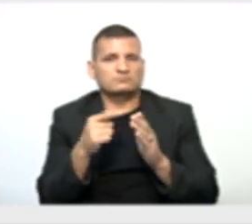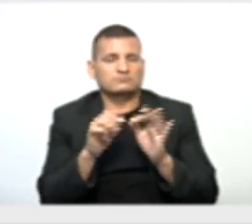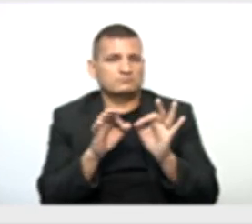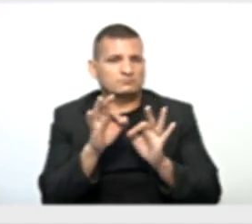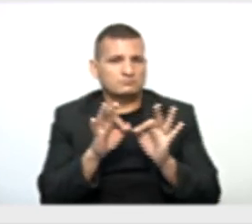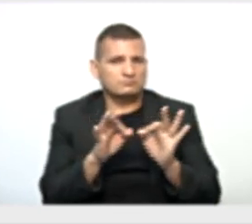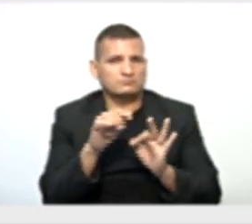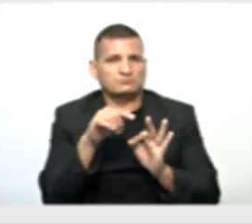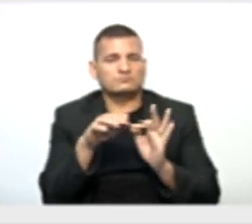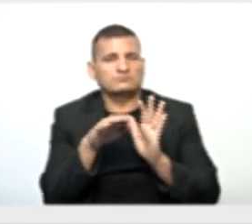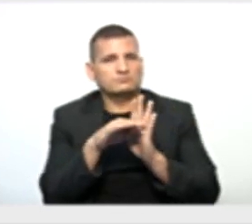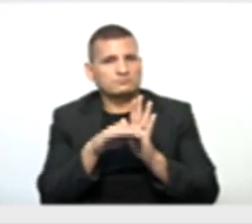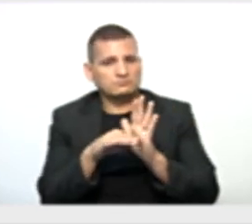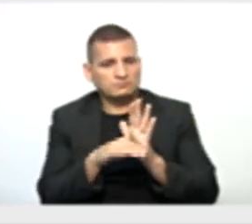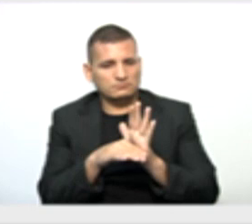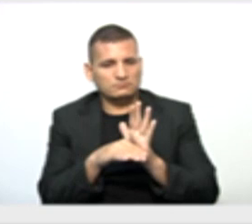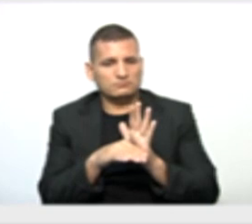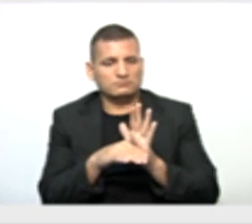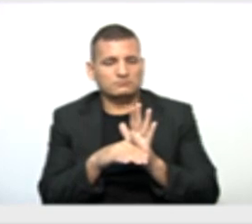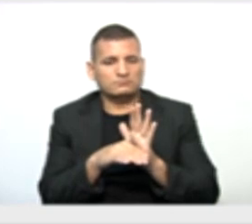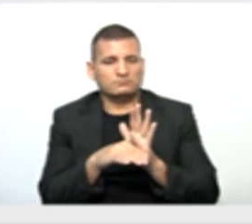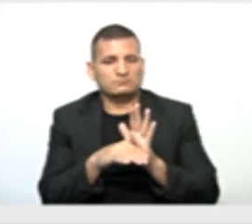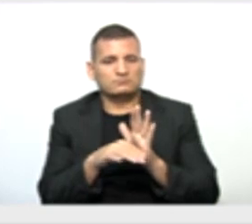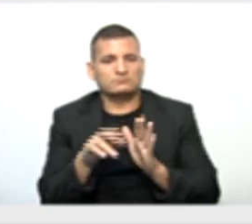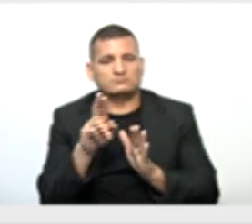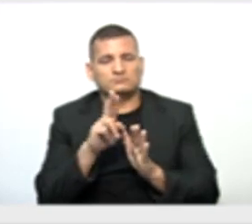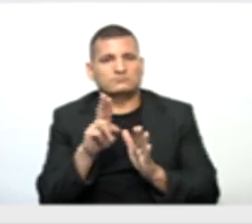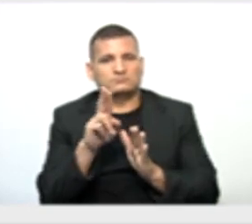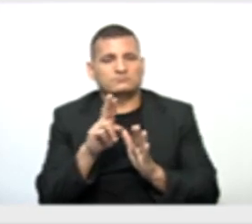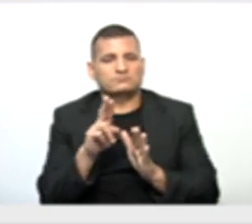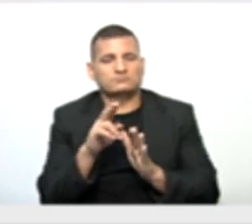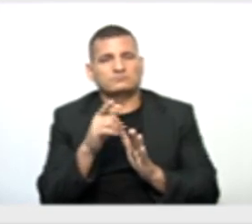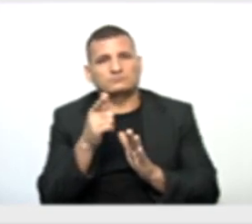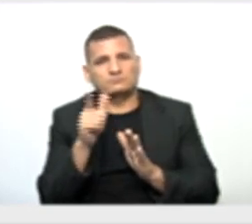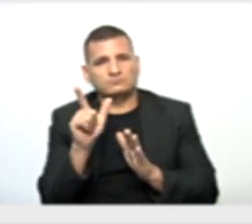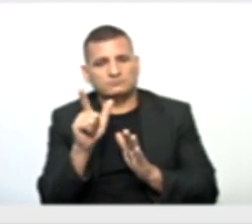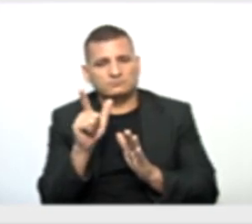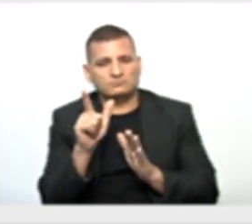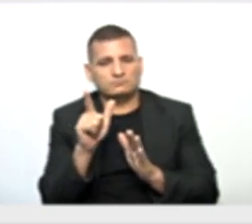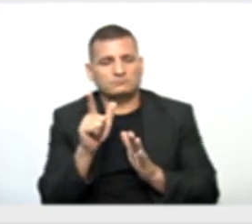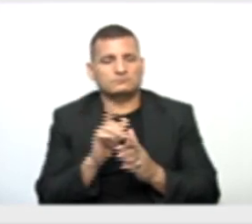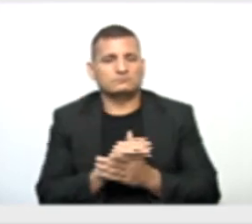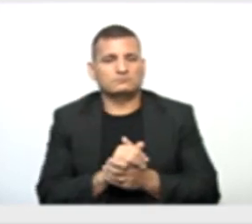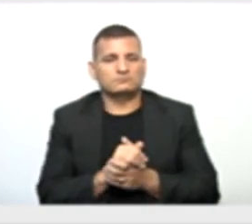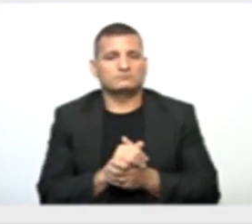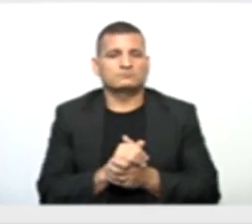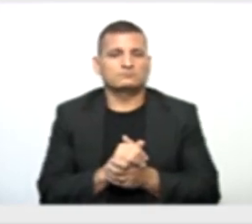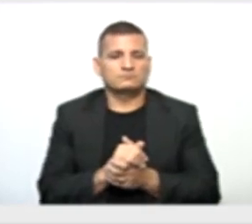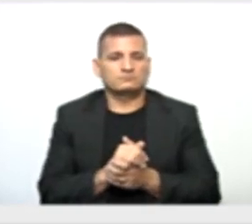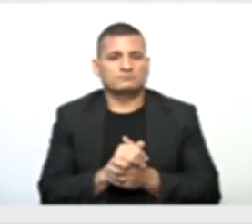nosso programa para ele refletir isso, utilizando um outro tipo de cláusula do comando if, que é